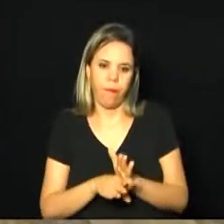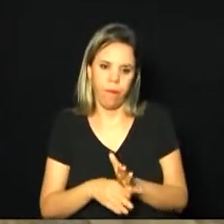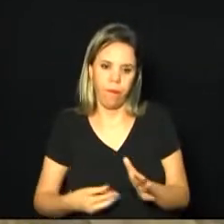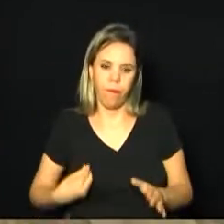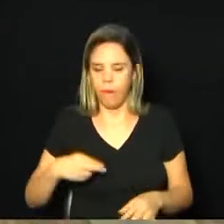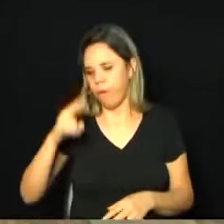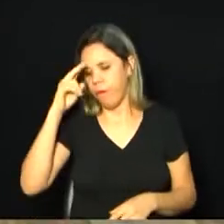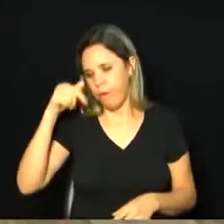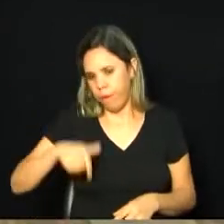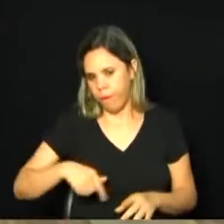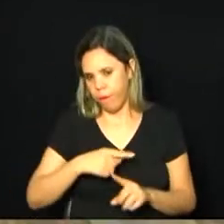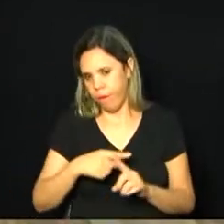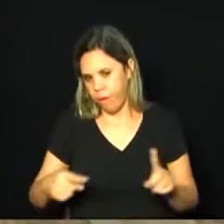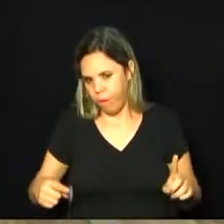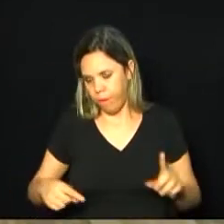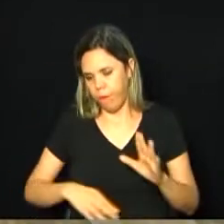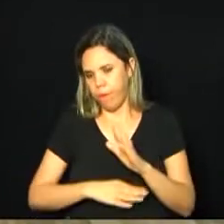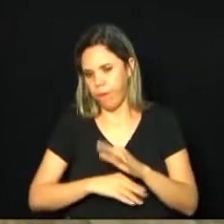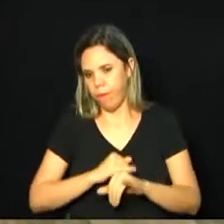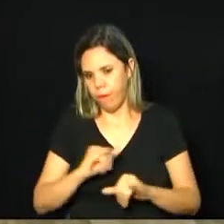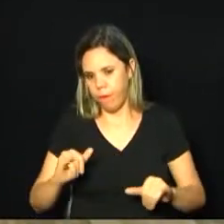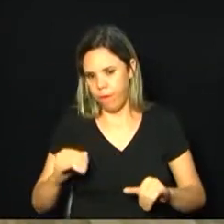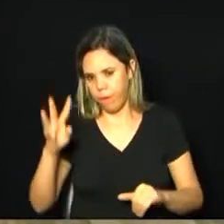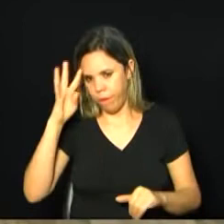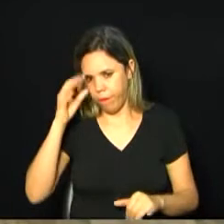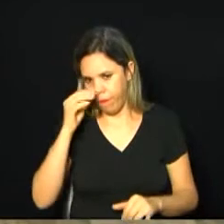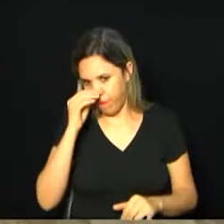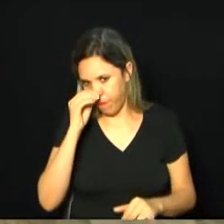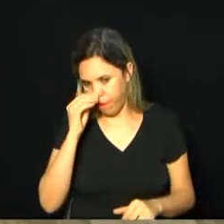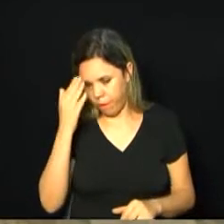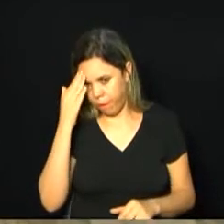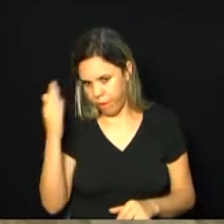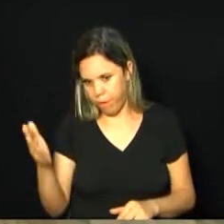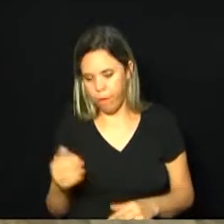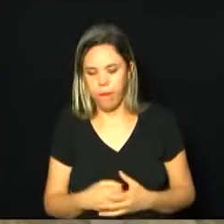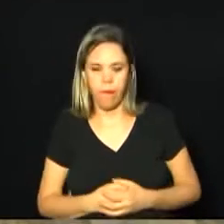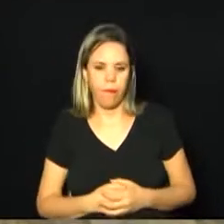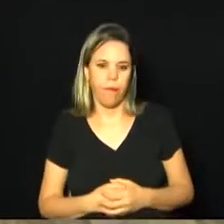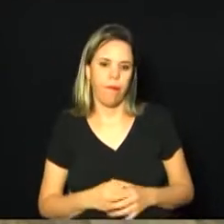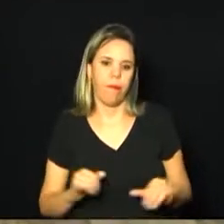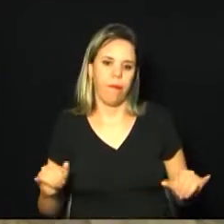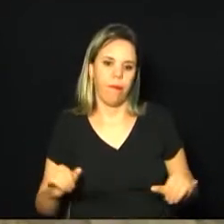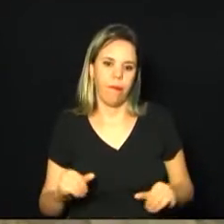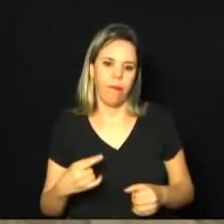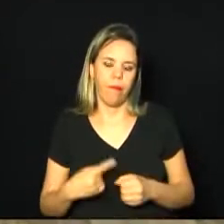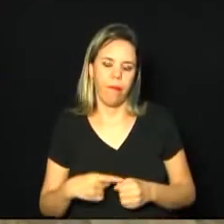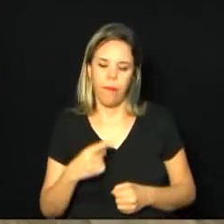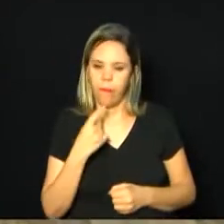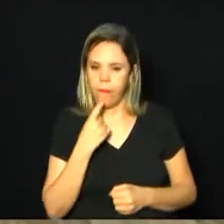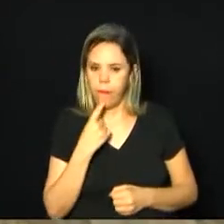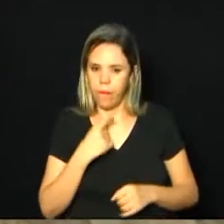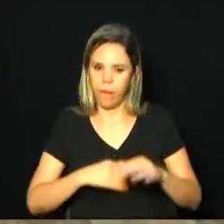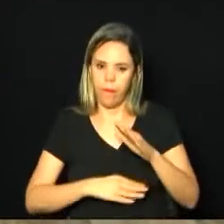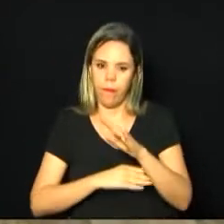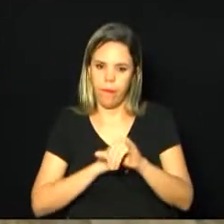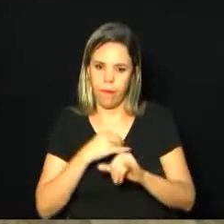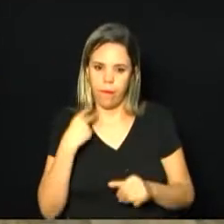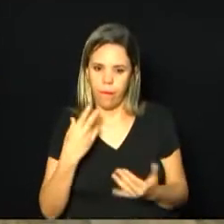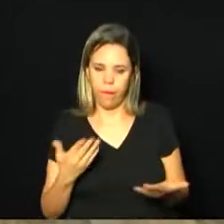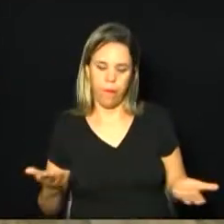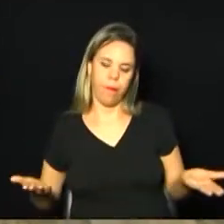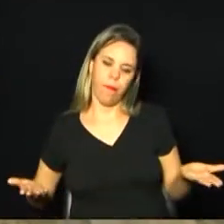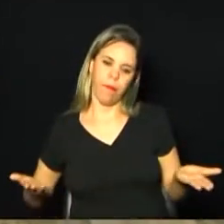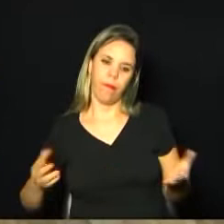ao meio-dia e meia então câmera notícia na próxima quarta-feira mínimo Abreu Muito obrigado pelas notícias da Metrópole de Campinas do